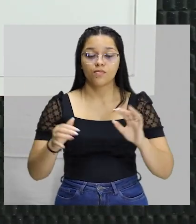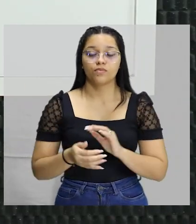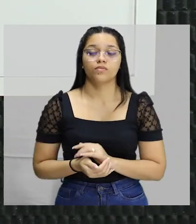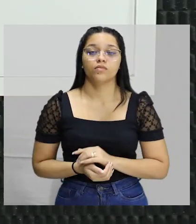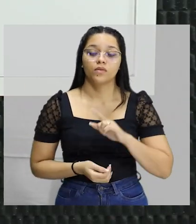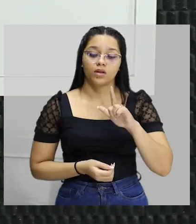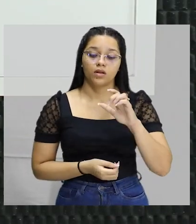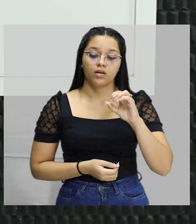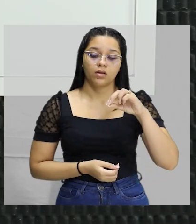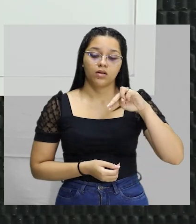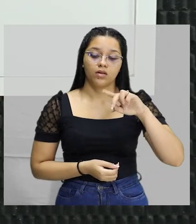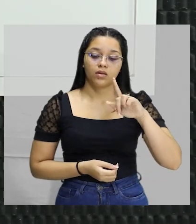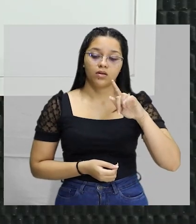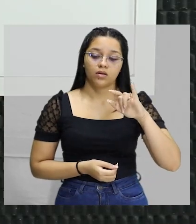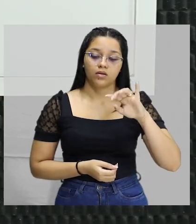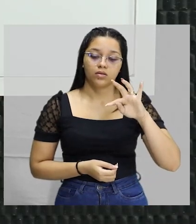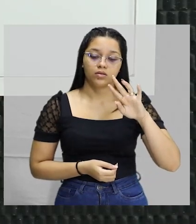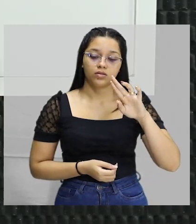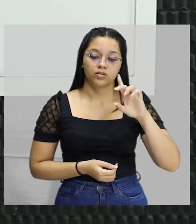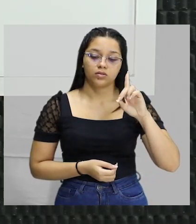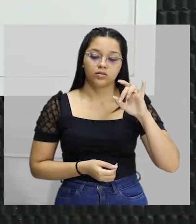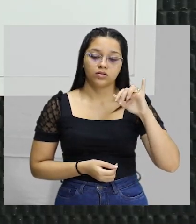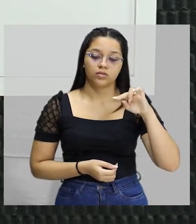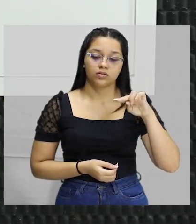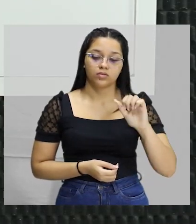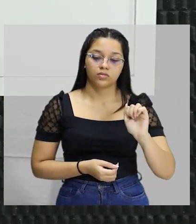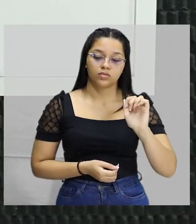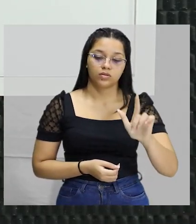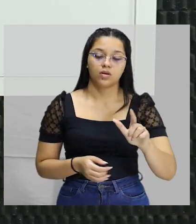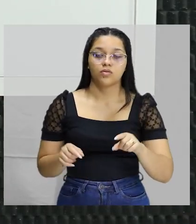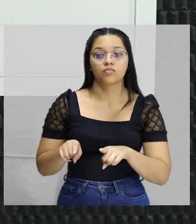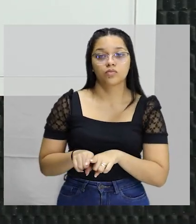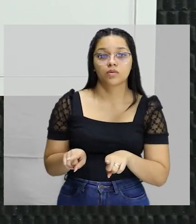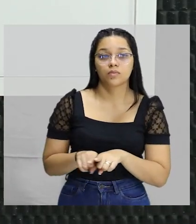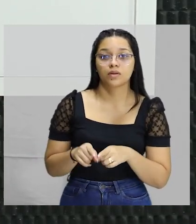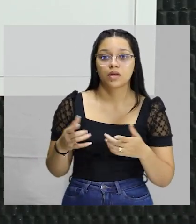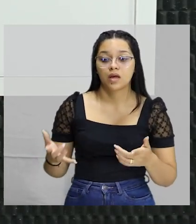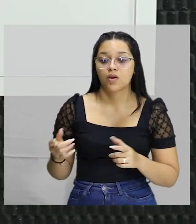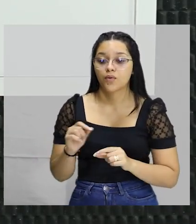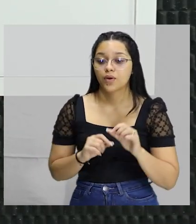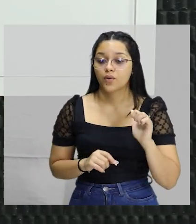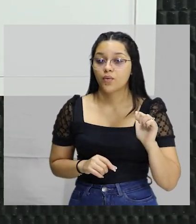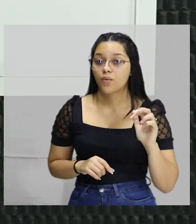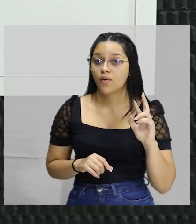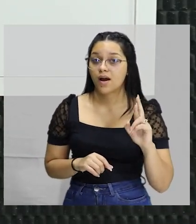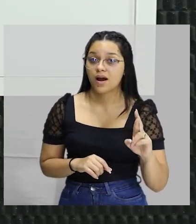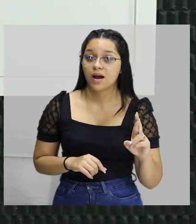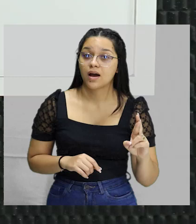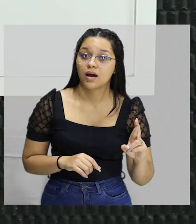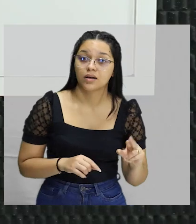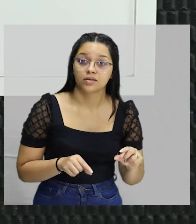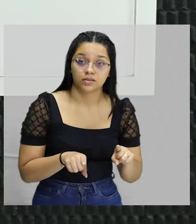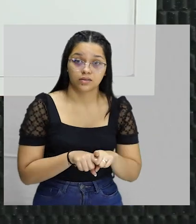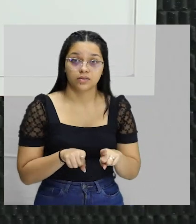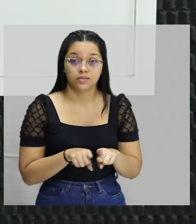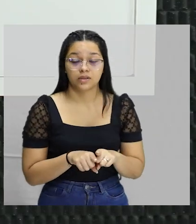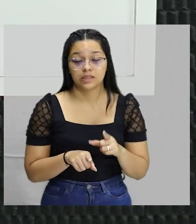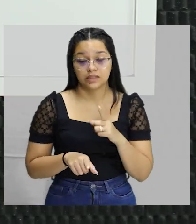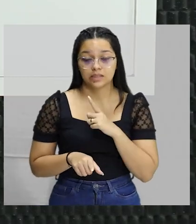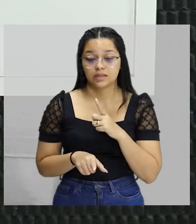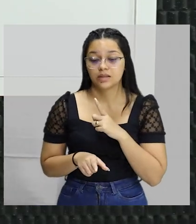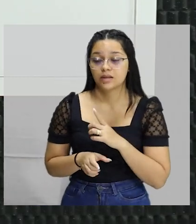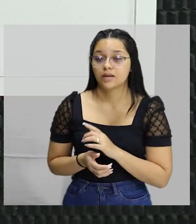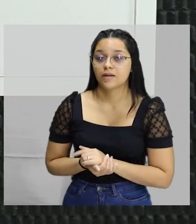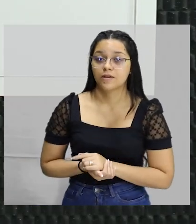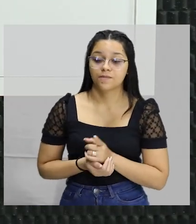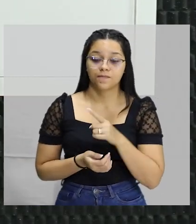Uma onda longitudinal. Então, para o nosso ambiente, que é o ar, certo? É um meio aqui atmosférico,